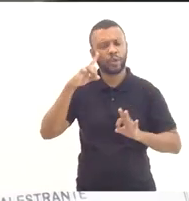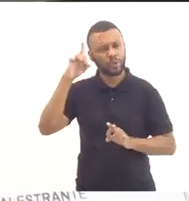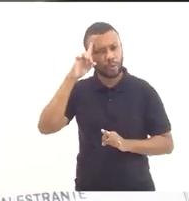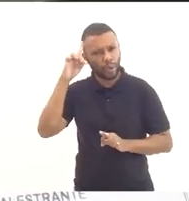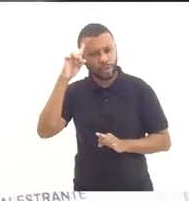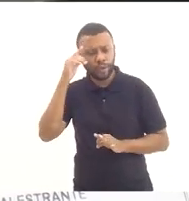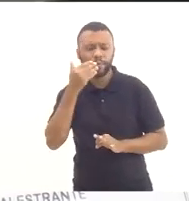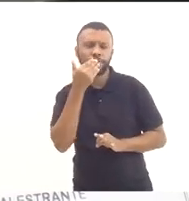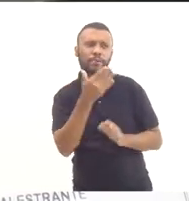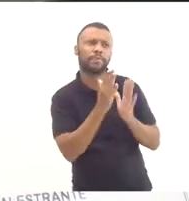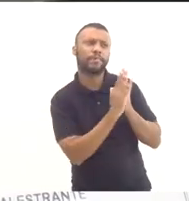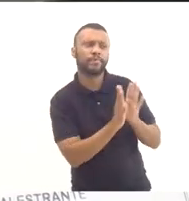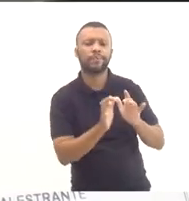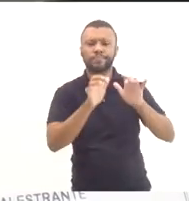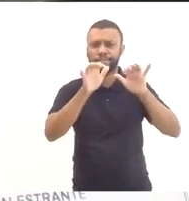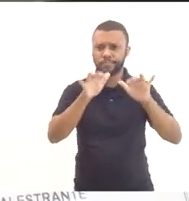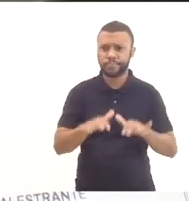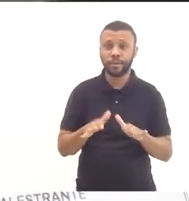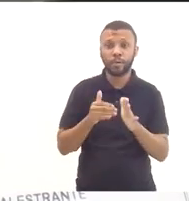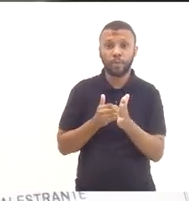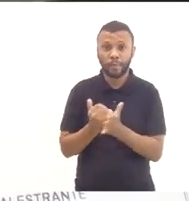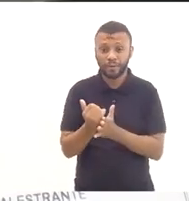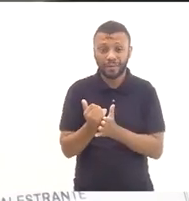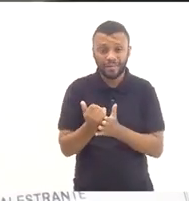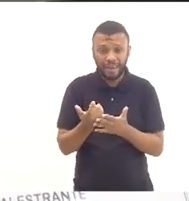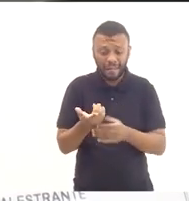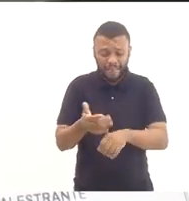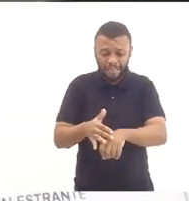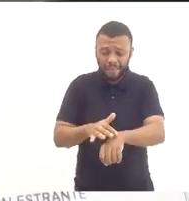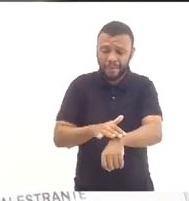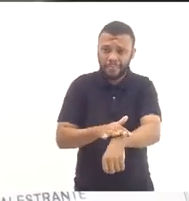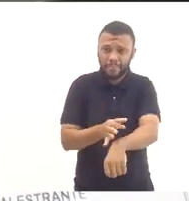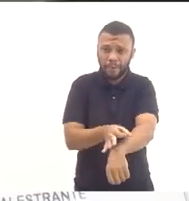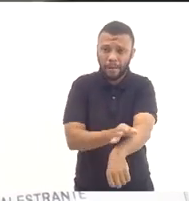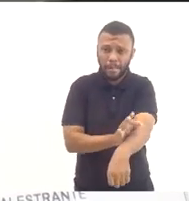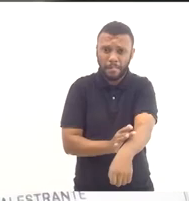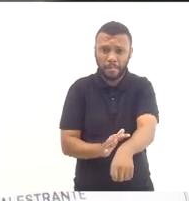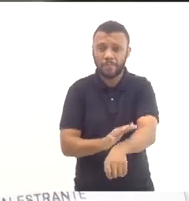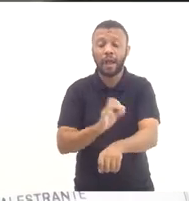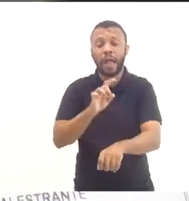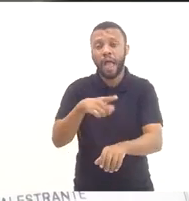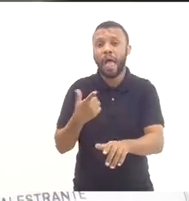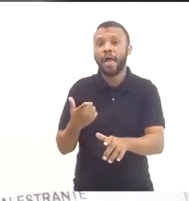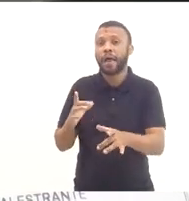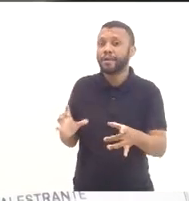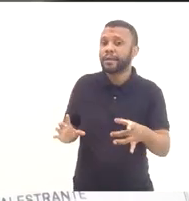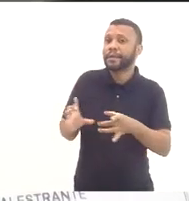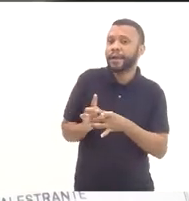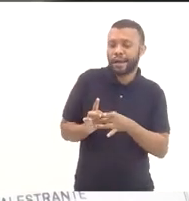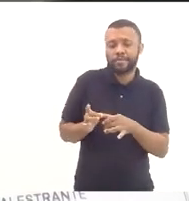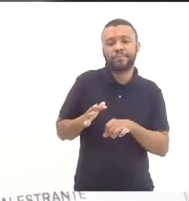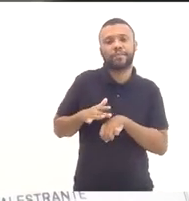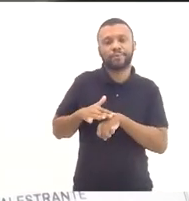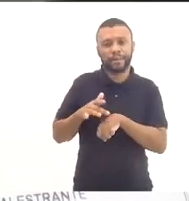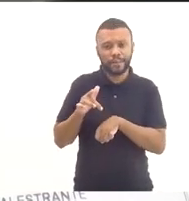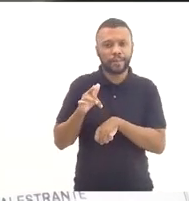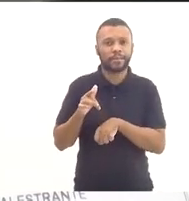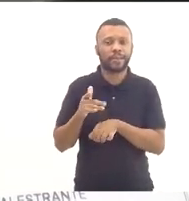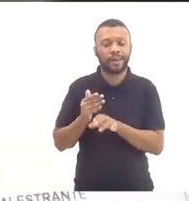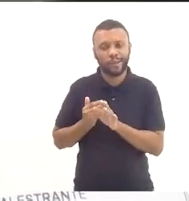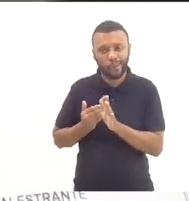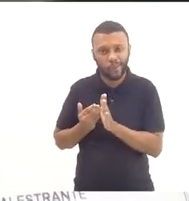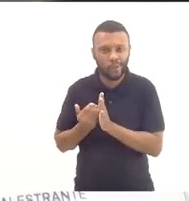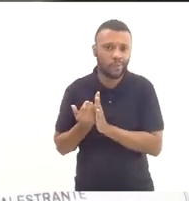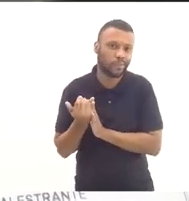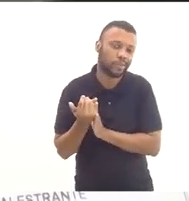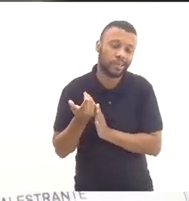escrevi ia levaram o caso do meu filho quando ele começou a ficar ferido dos pés à cabeça diziam que era um desdobramento da doença e depois começou a ficar né